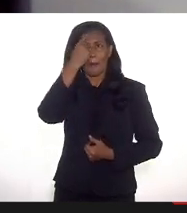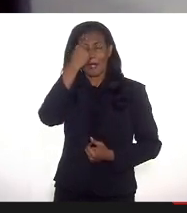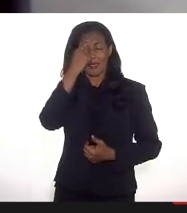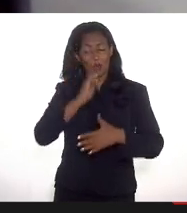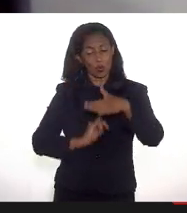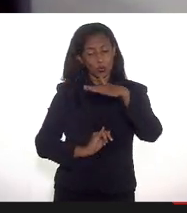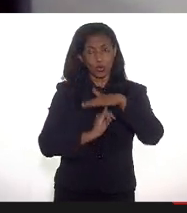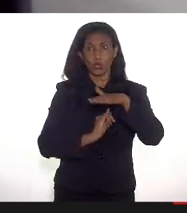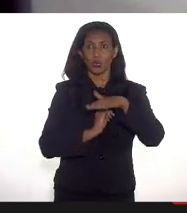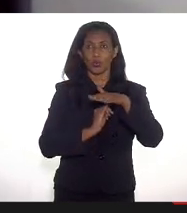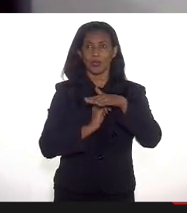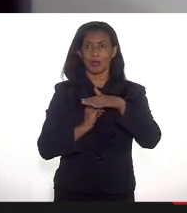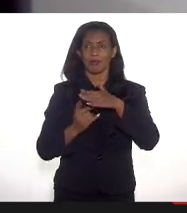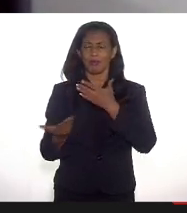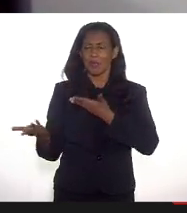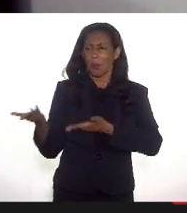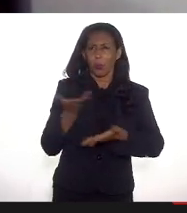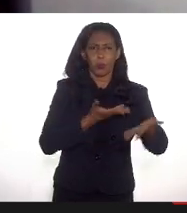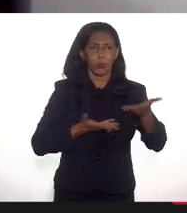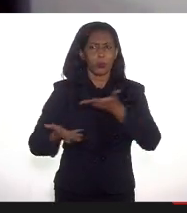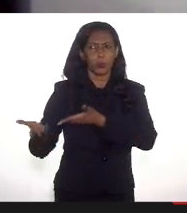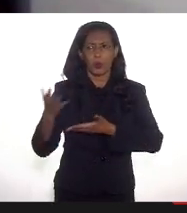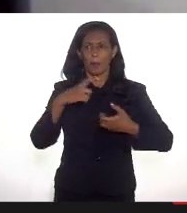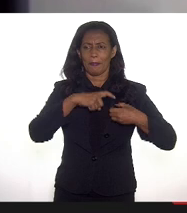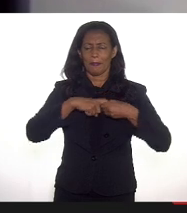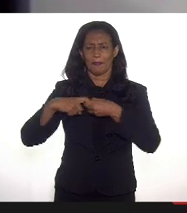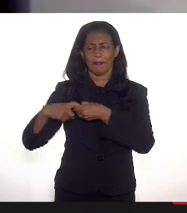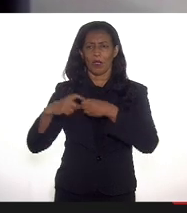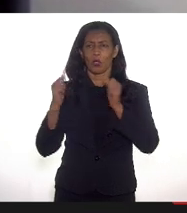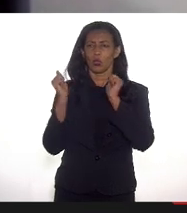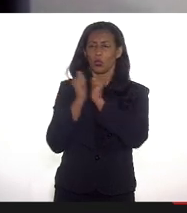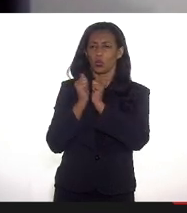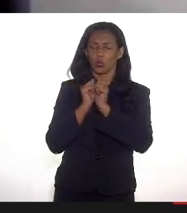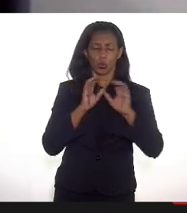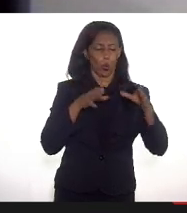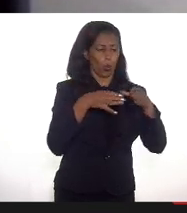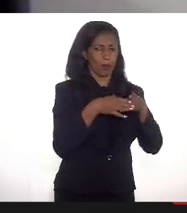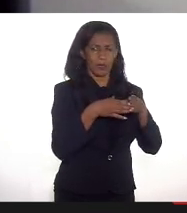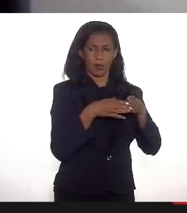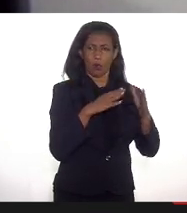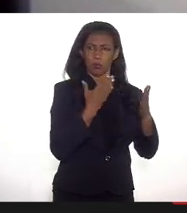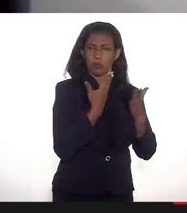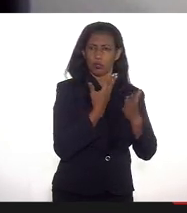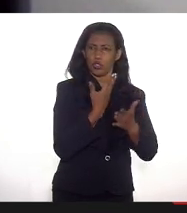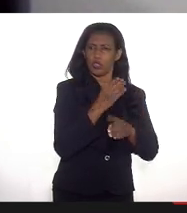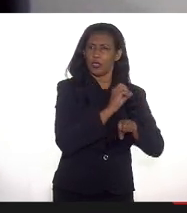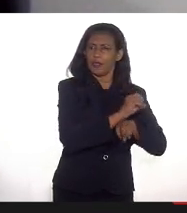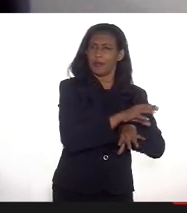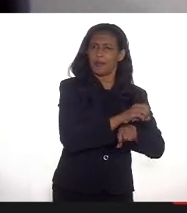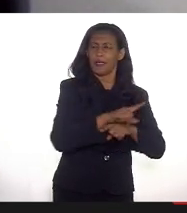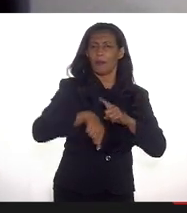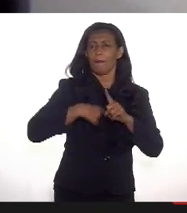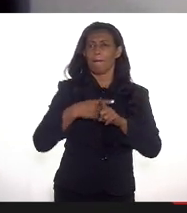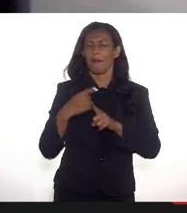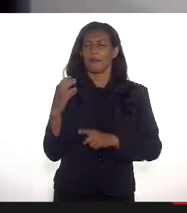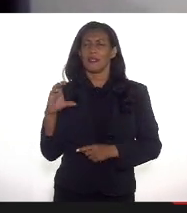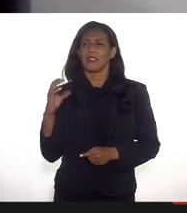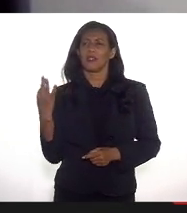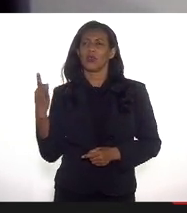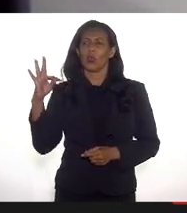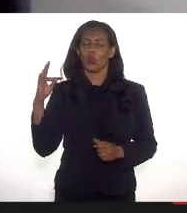instituição. E aí a parceria que a Comissão de Ciência e Tecnologia, que a Comissão de Educação tem conosco, é algo que a gente é muito grata.